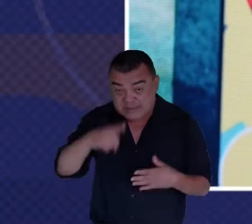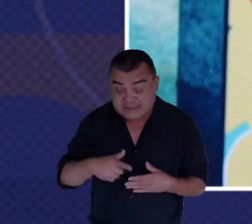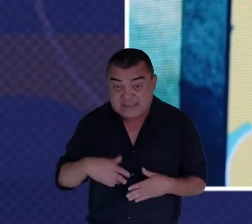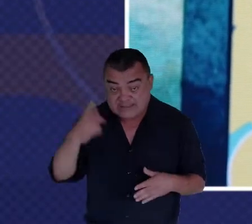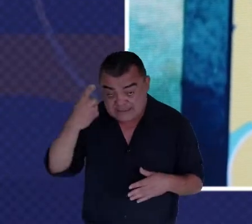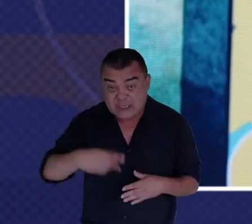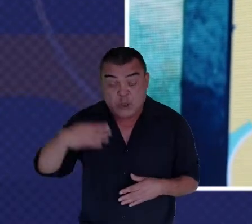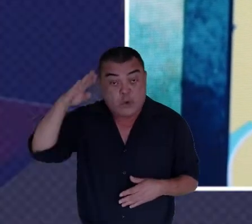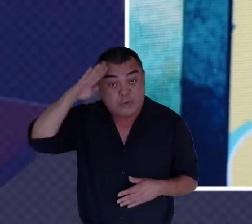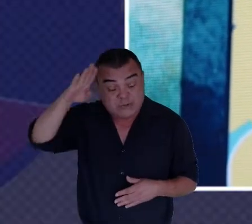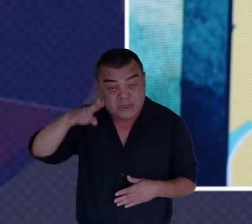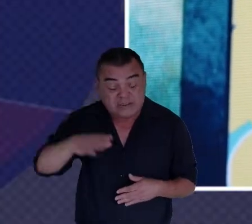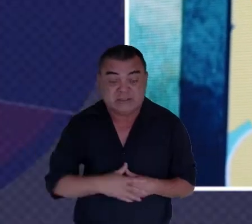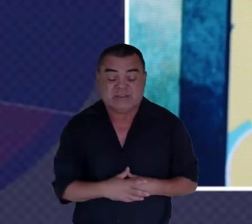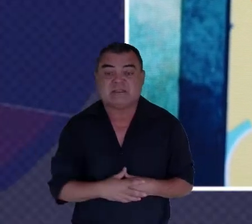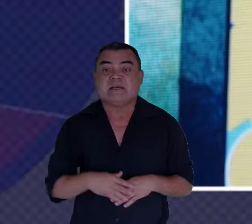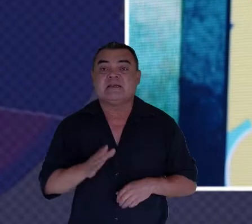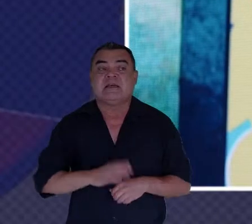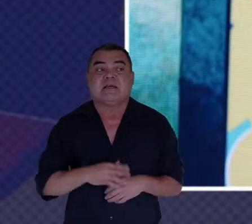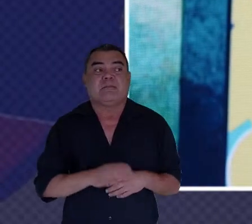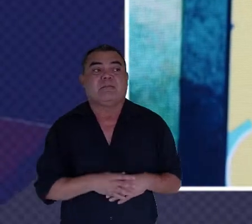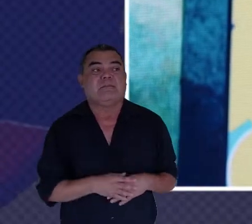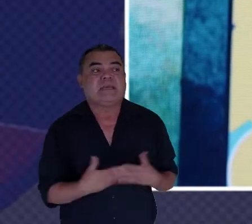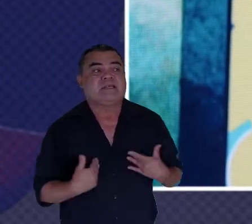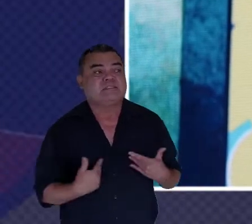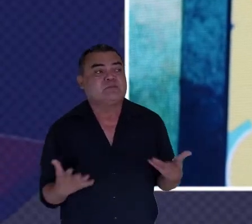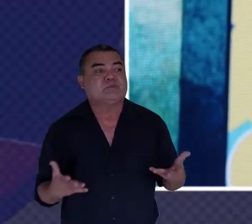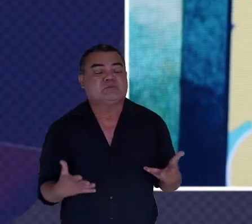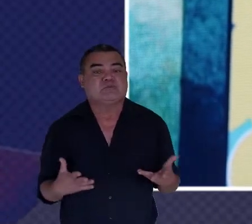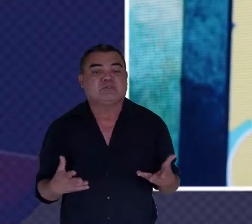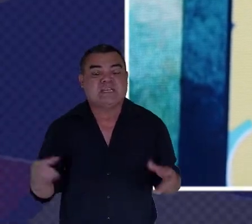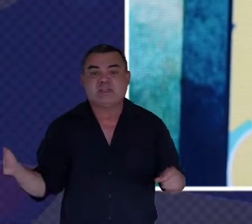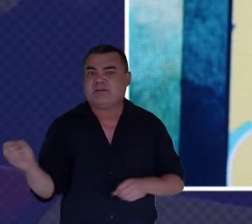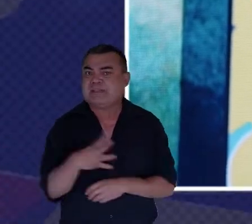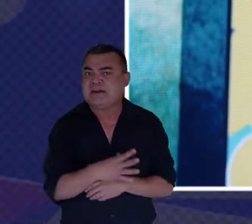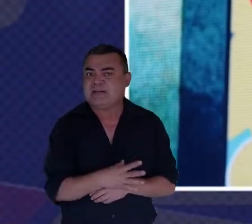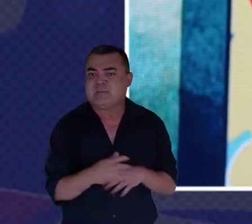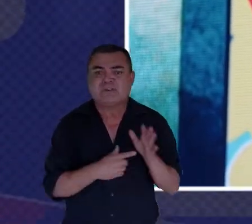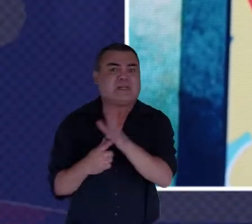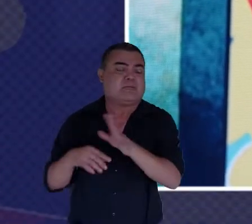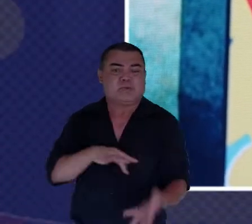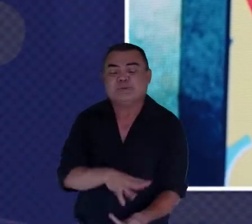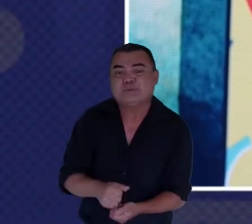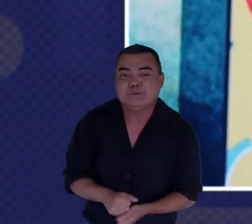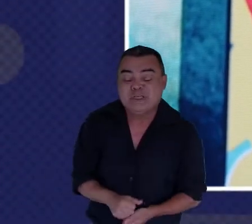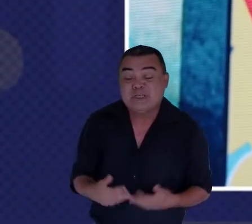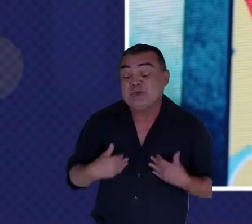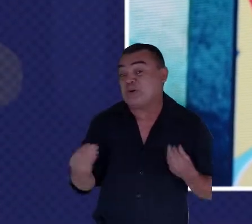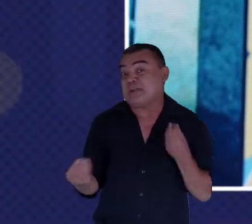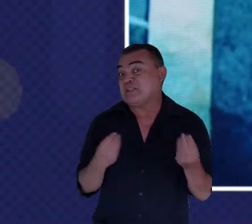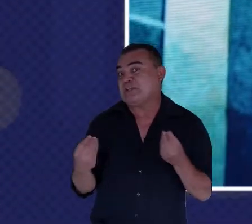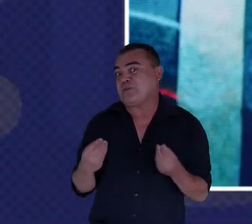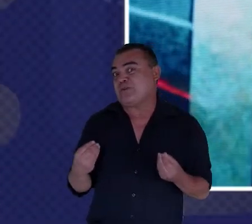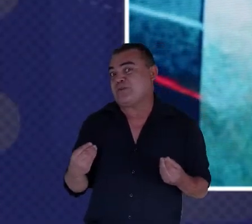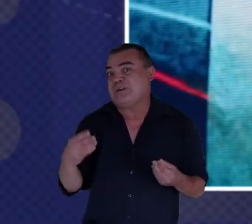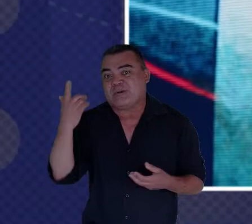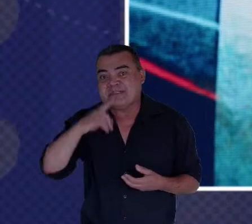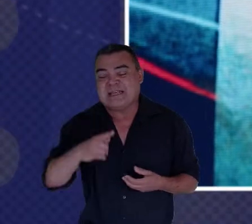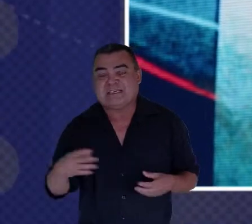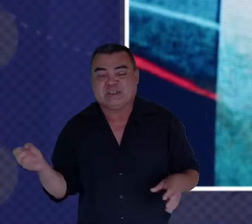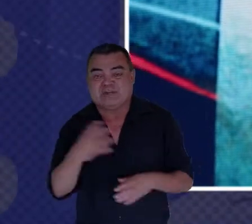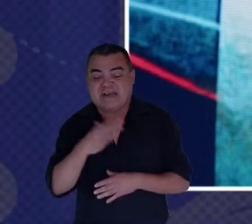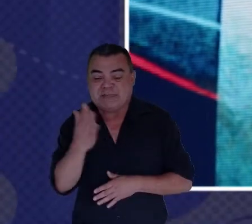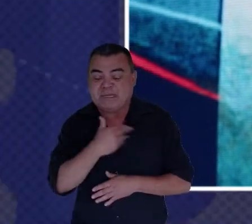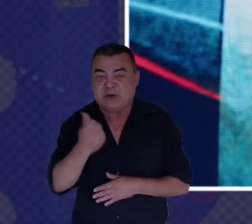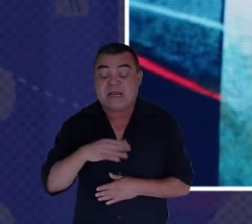e mesmo né bruna 12 inovadores para o resto do mundo em como que a gente consegue Inovar e melhorar a